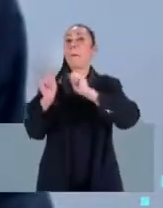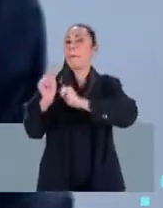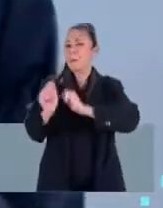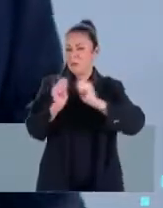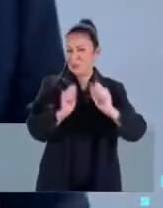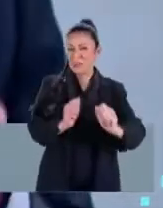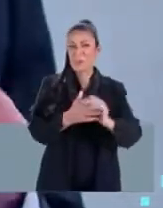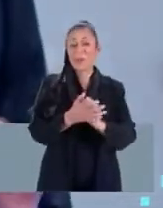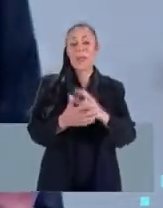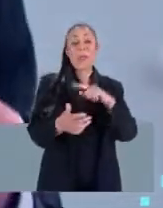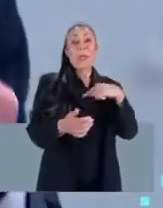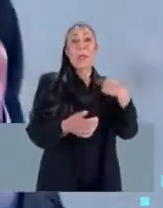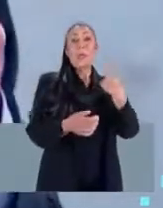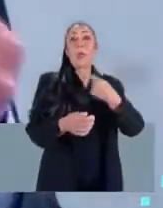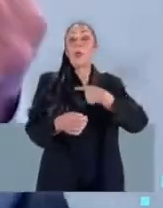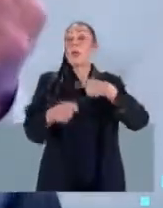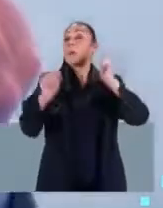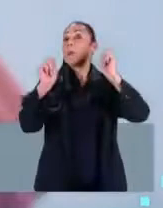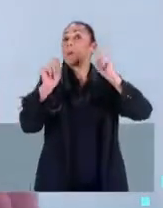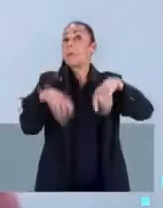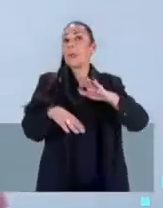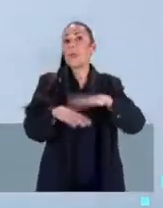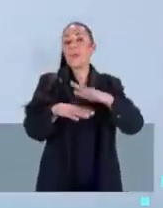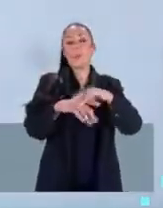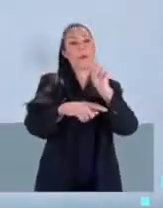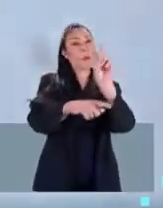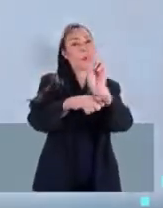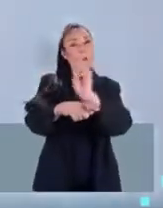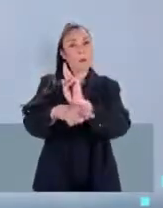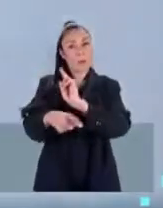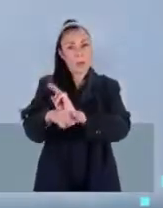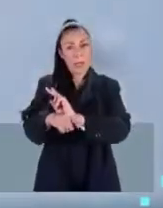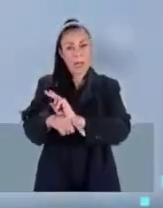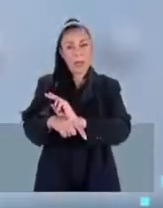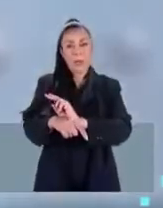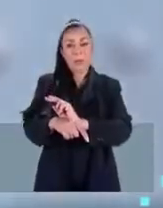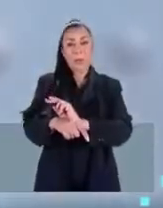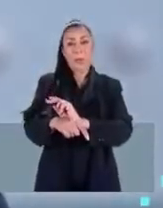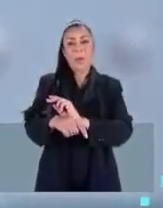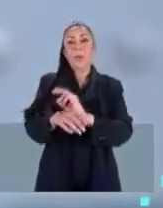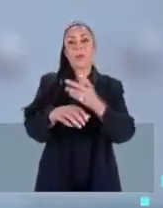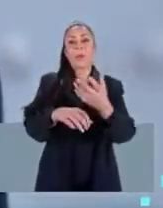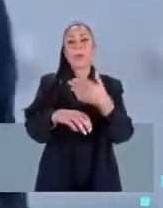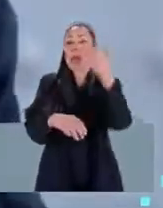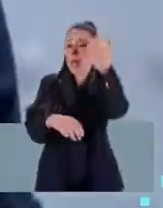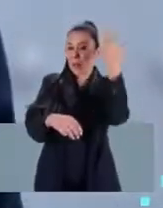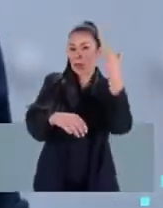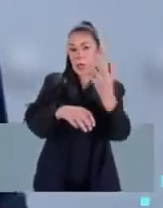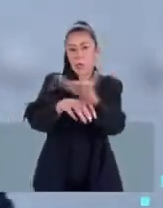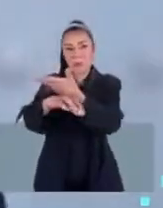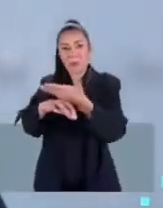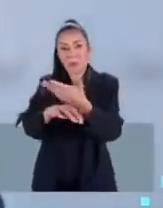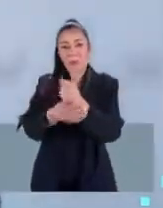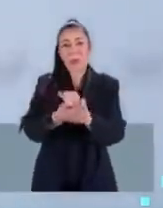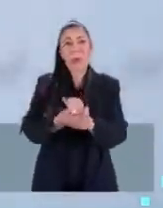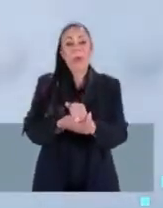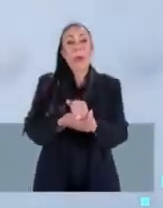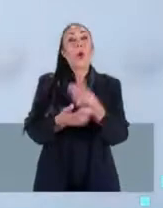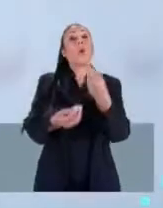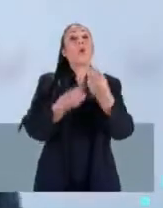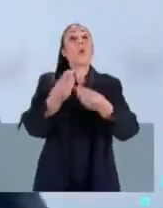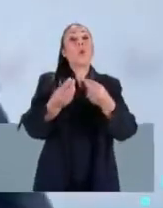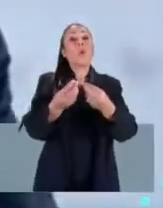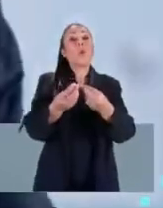poderosa que a gente pode fazer da preservação dos nossos biomas uma forma de enriquecimento do